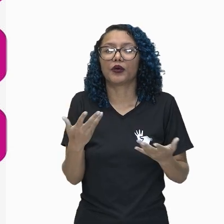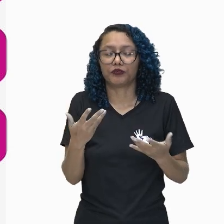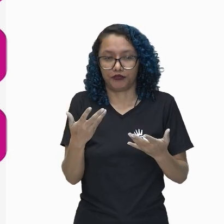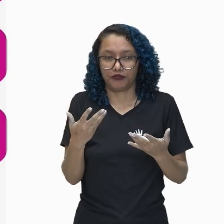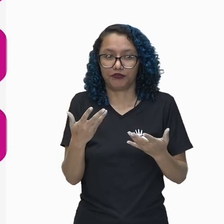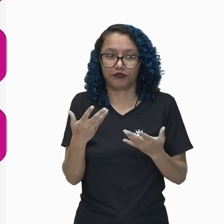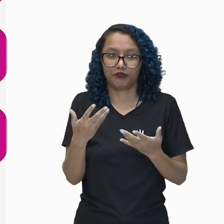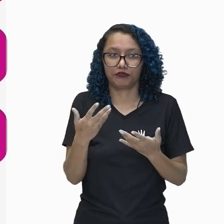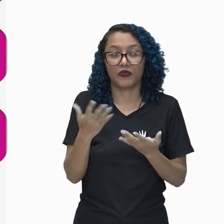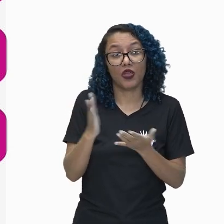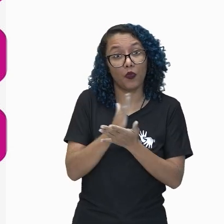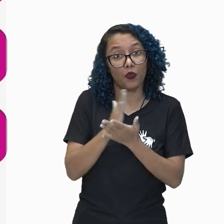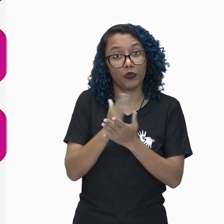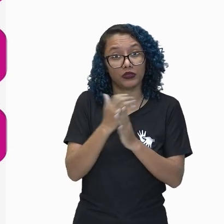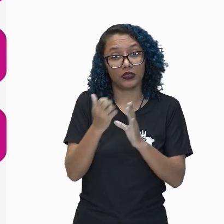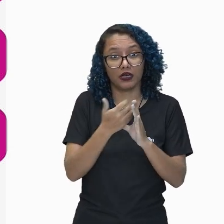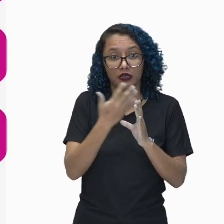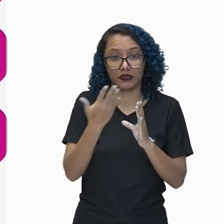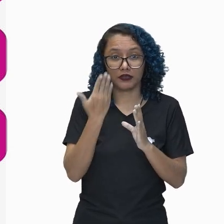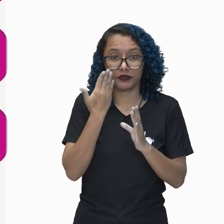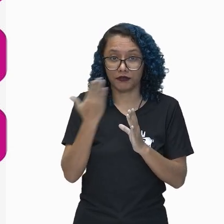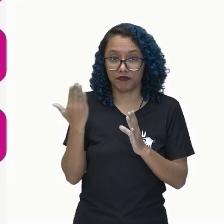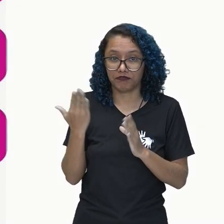Temos aqui algumas características. Primeiro,